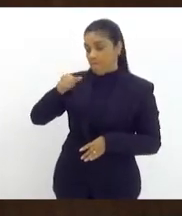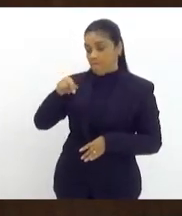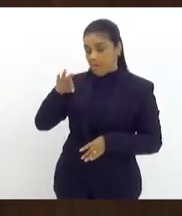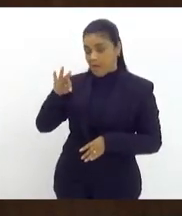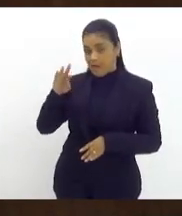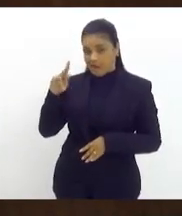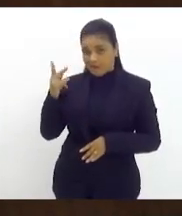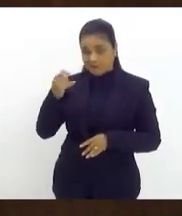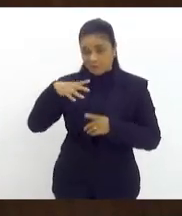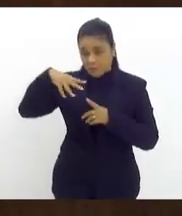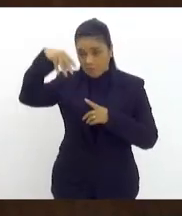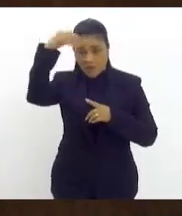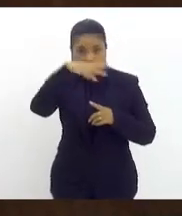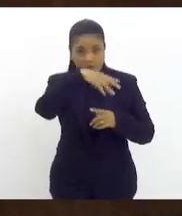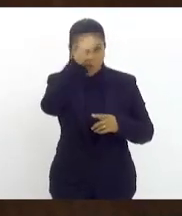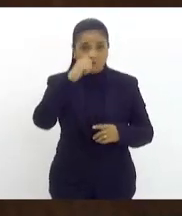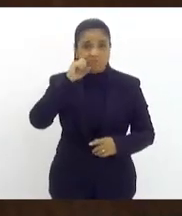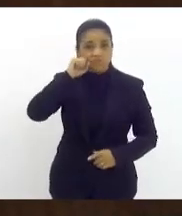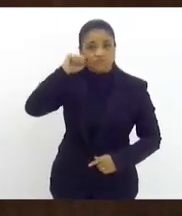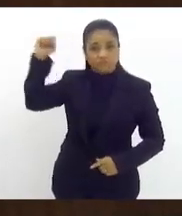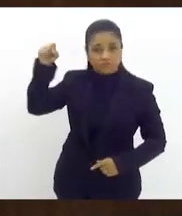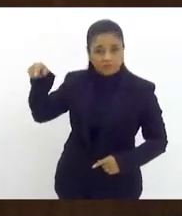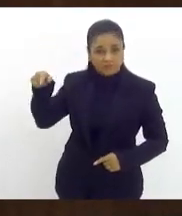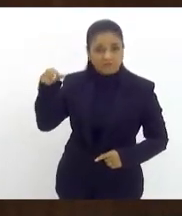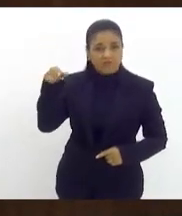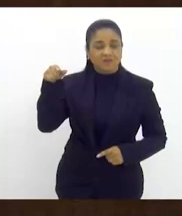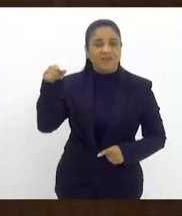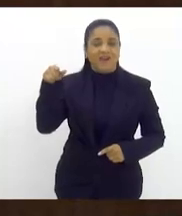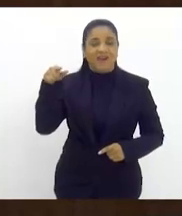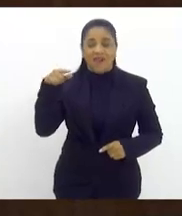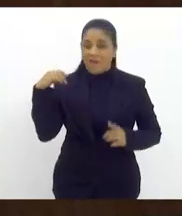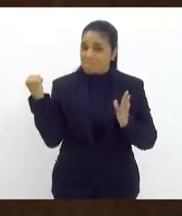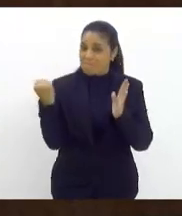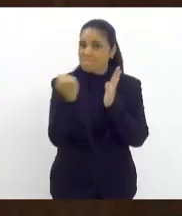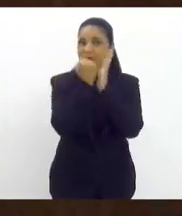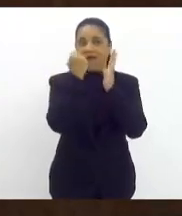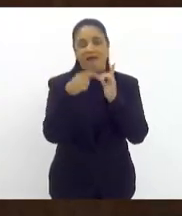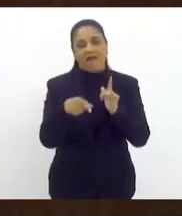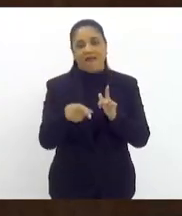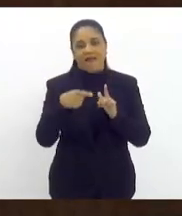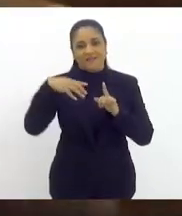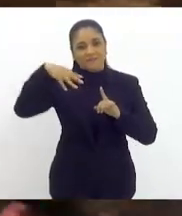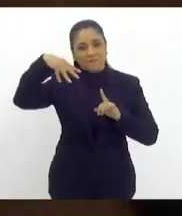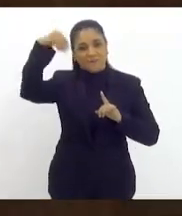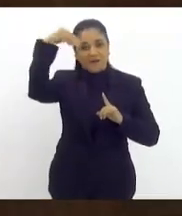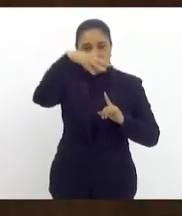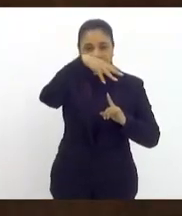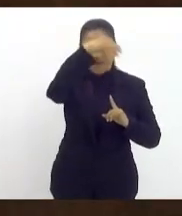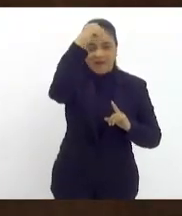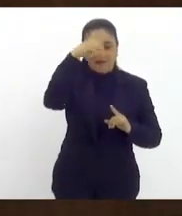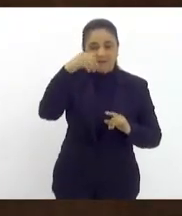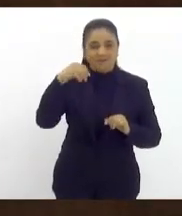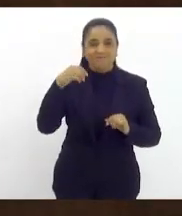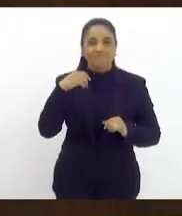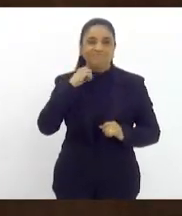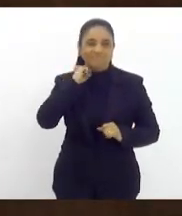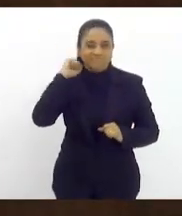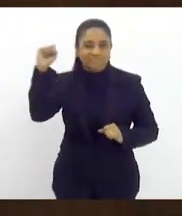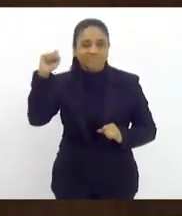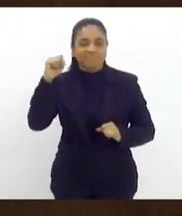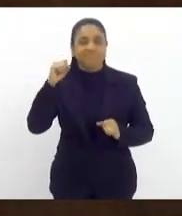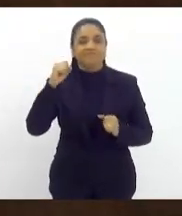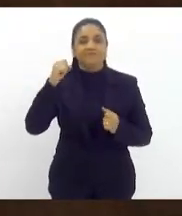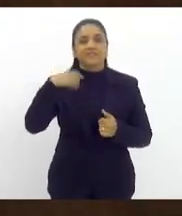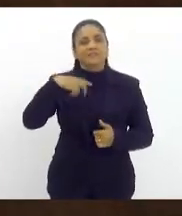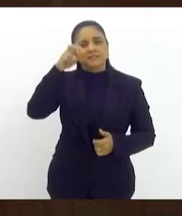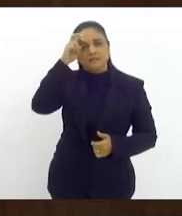que é alusivo, aquele palácio é muito emblemático para nós, vai ser no Palácio Tiradentes às 10 horas da manhã, na quinta-feira.